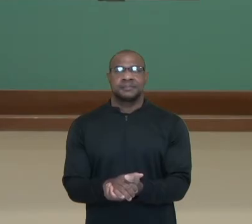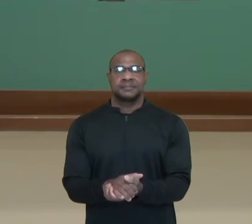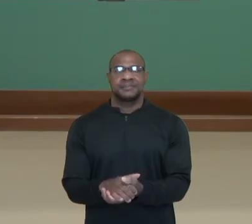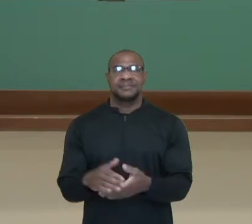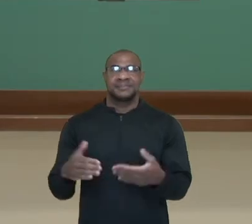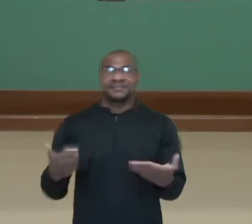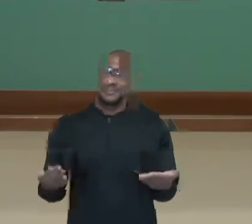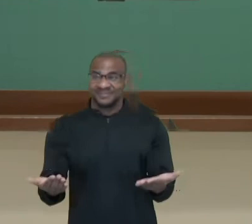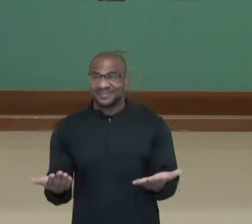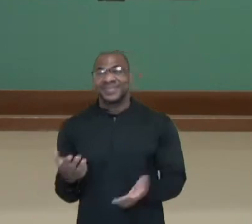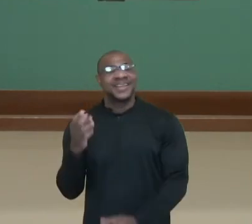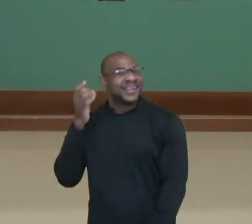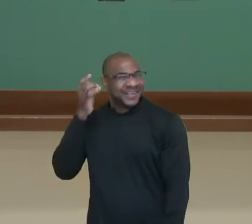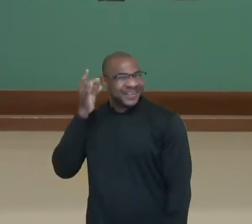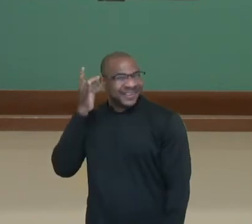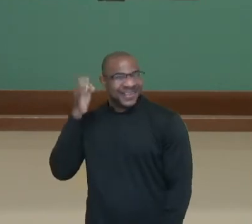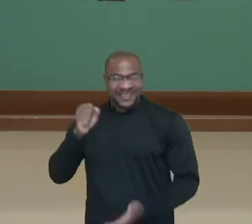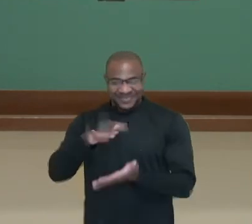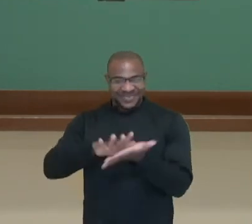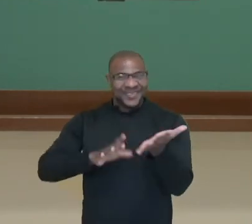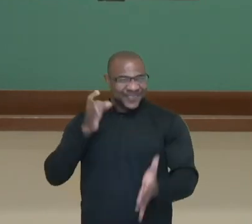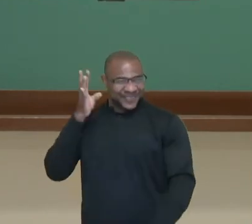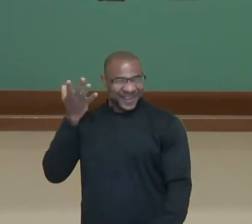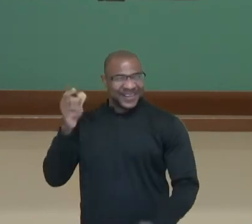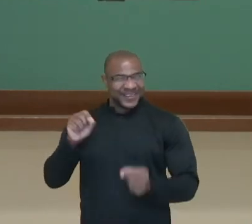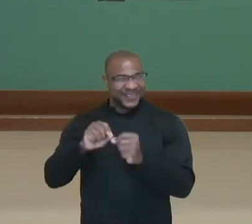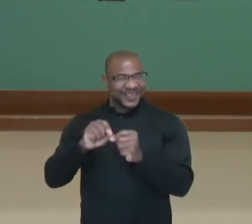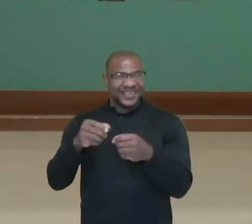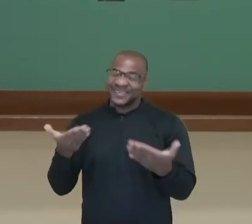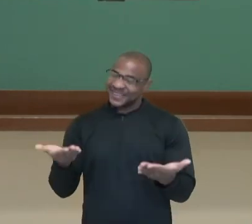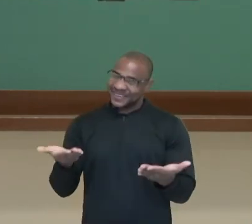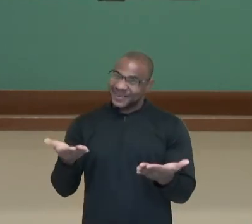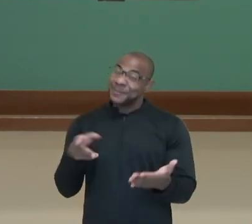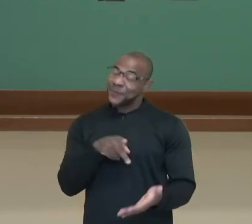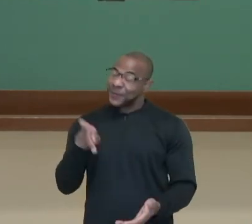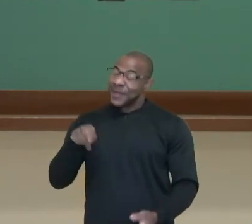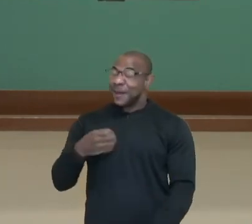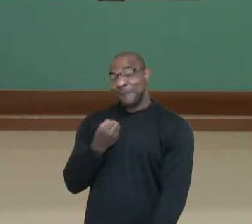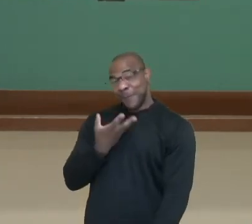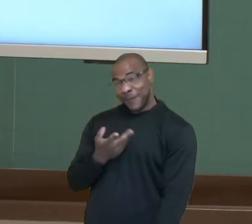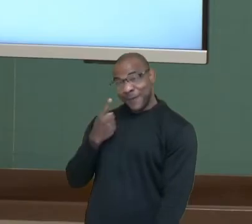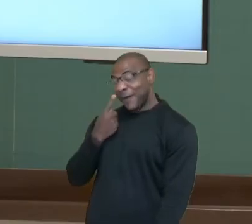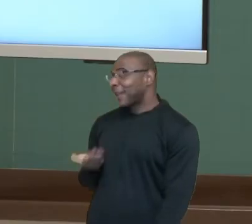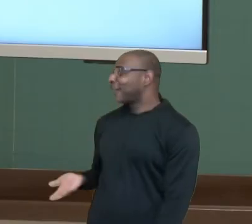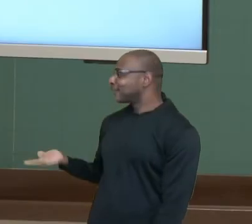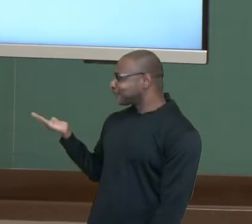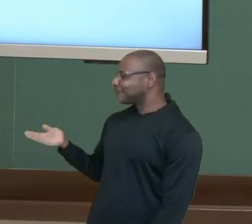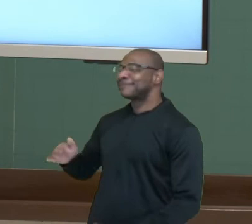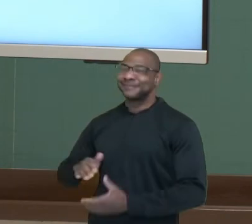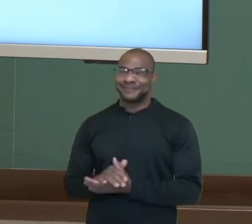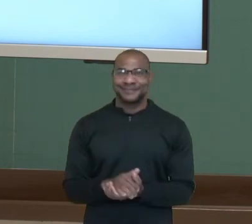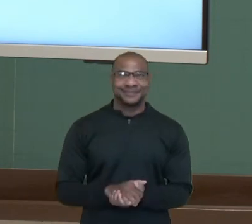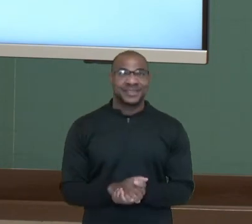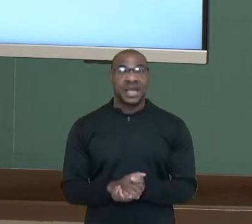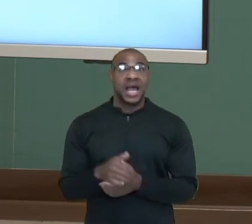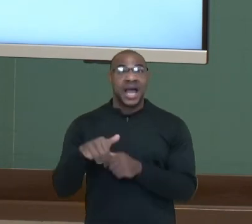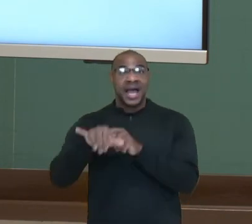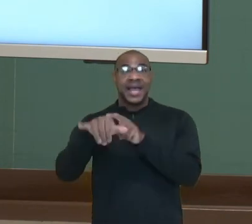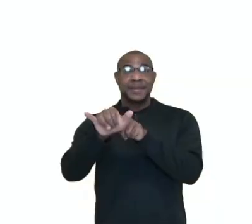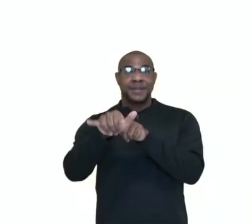Outro exercício bem facilzinho de fazer, não é mesmo? Pega uma professora boazinha, olha lá. Y,